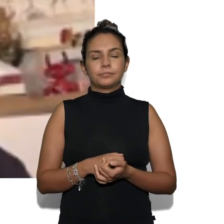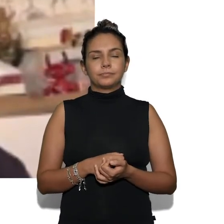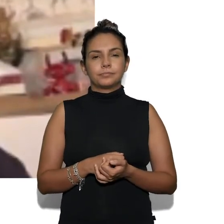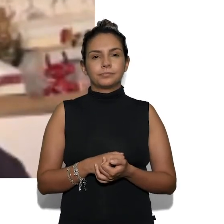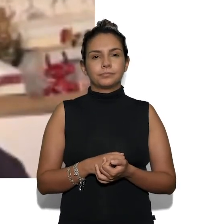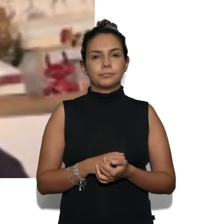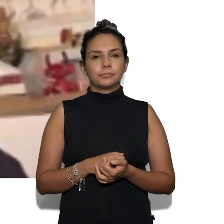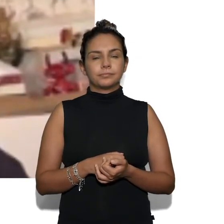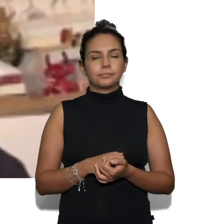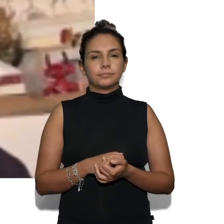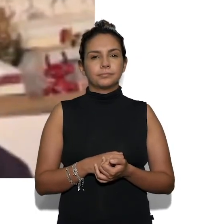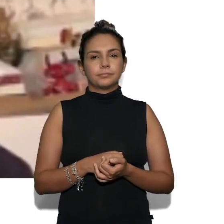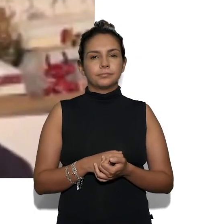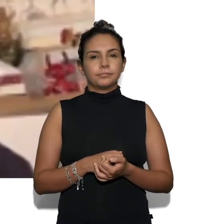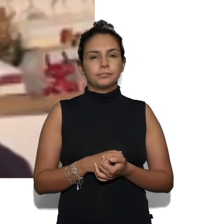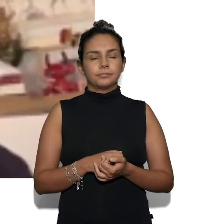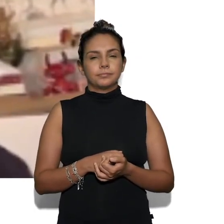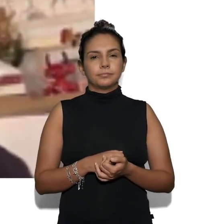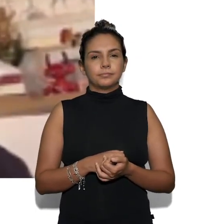de